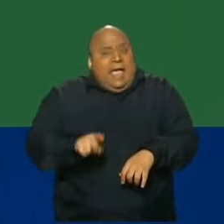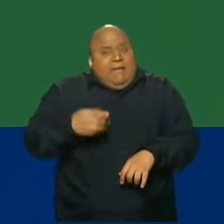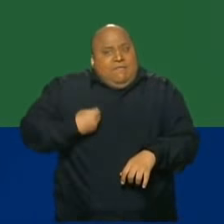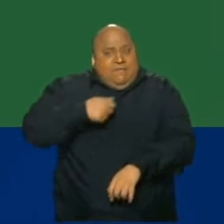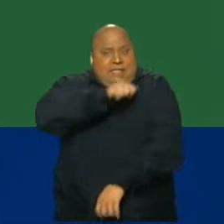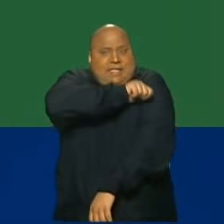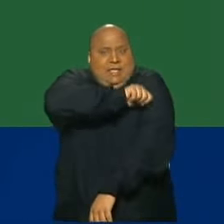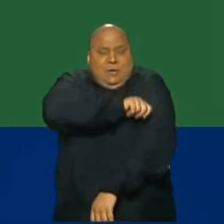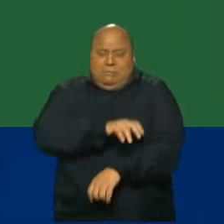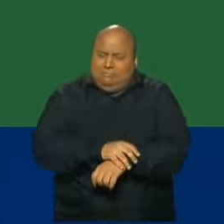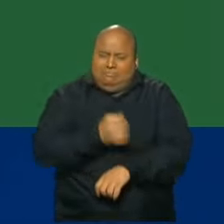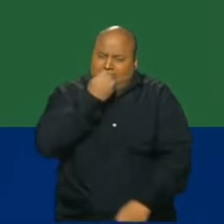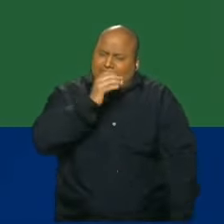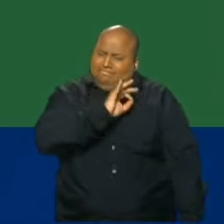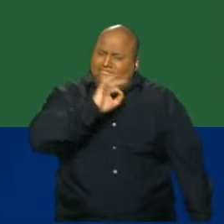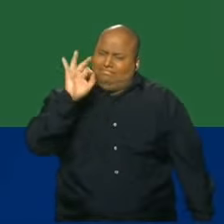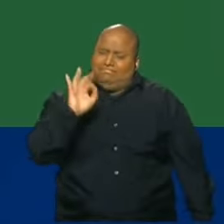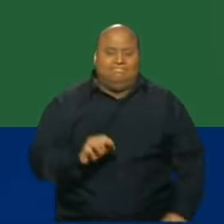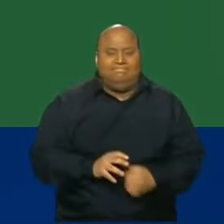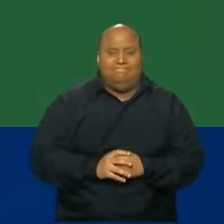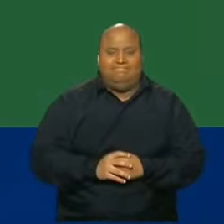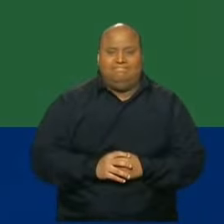Janeiro. Bom demais.